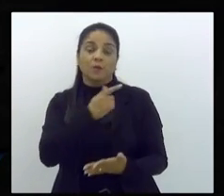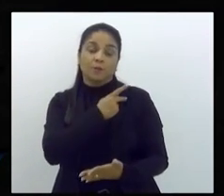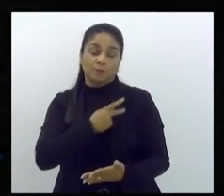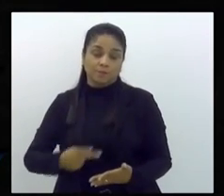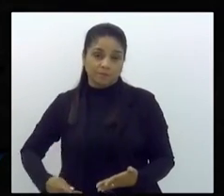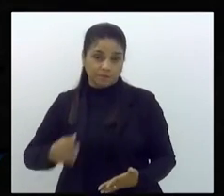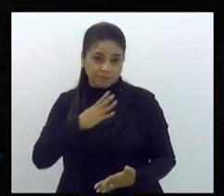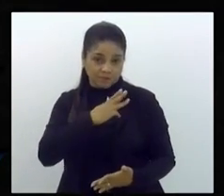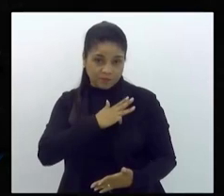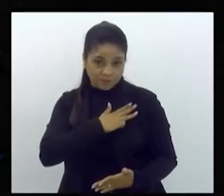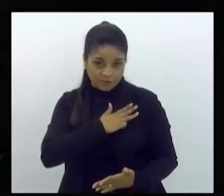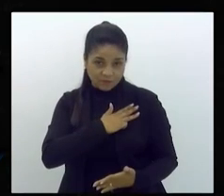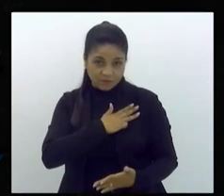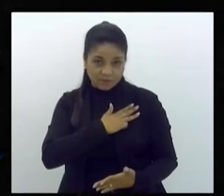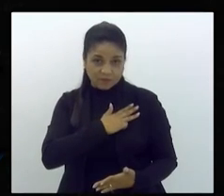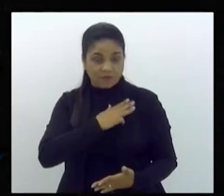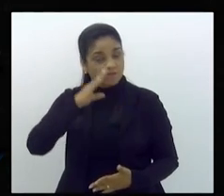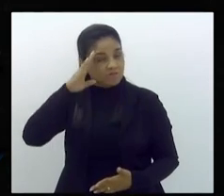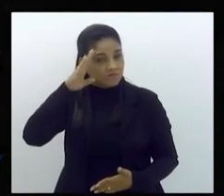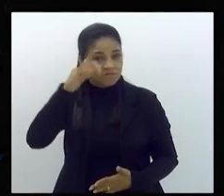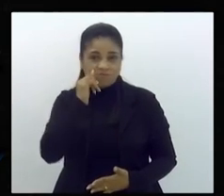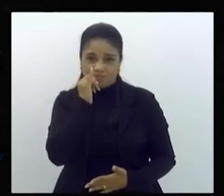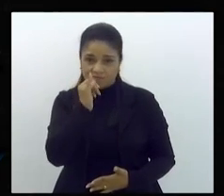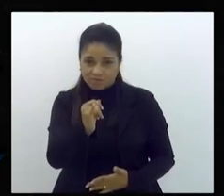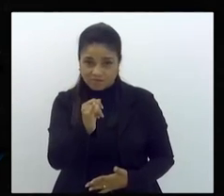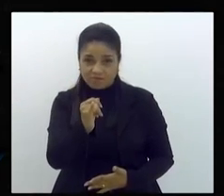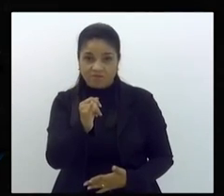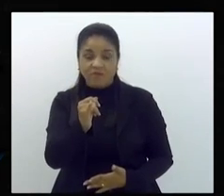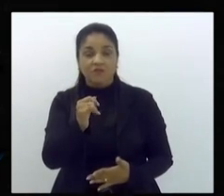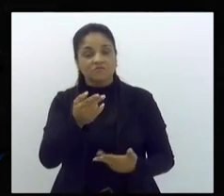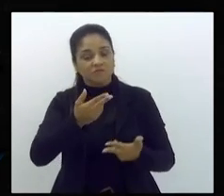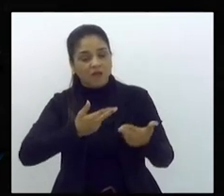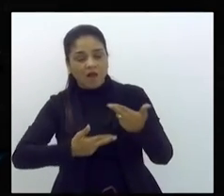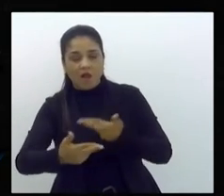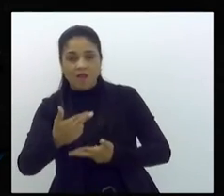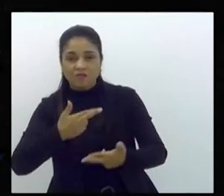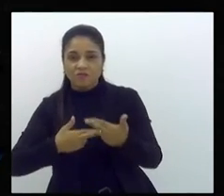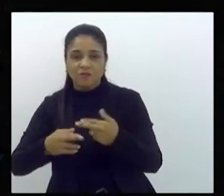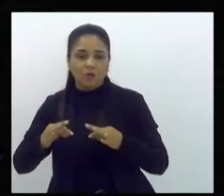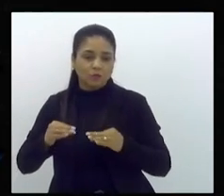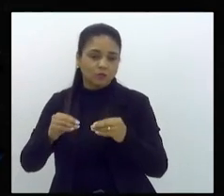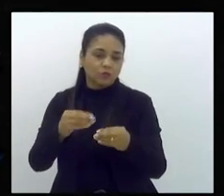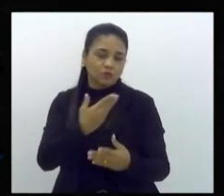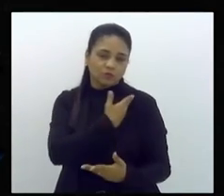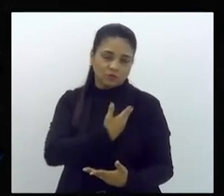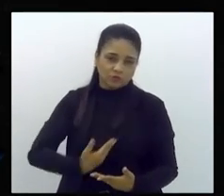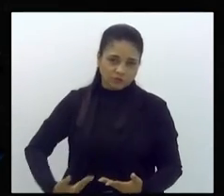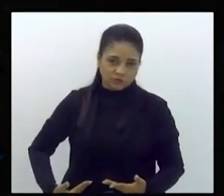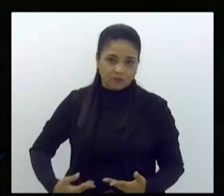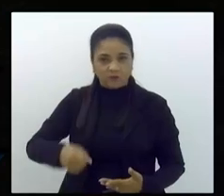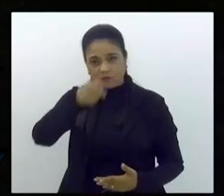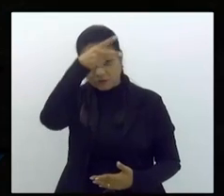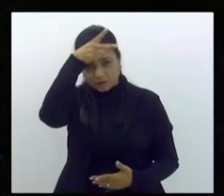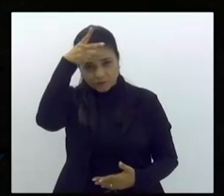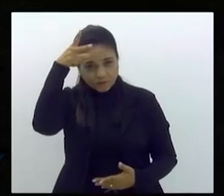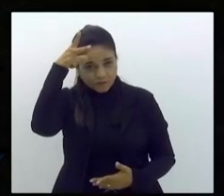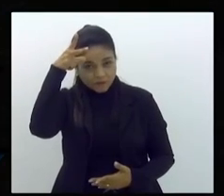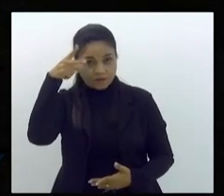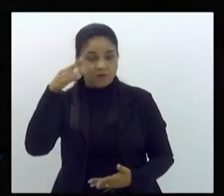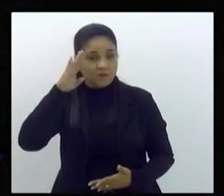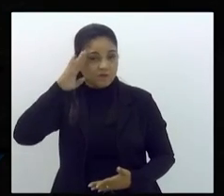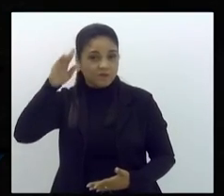reafirmou a prioridade de se relacionar com todos os governadores e prefeitos inclusive